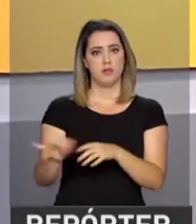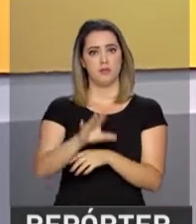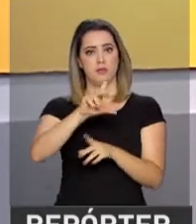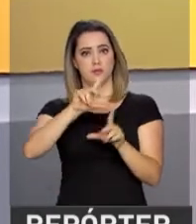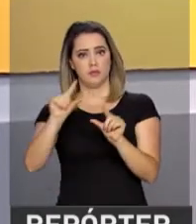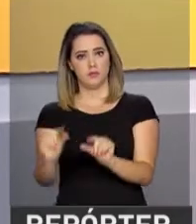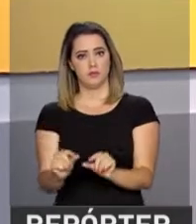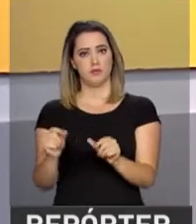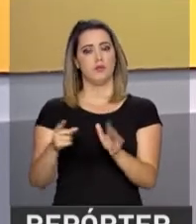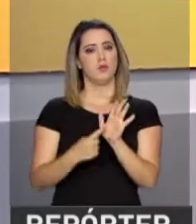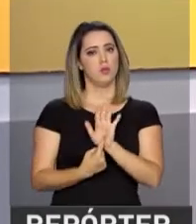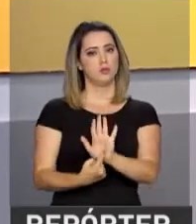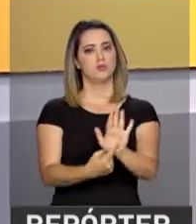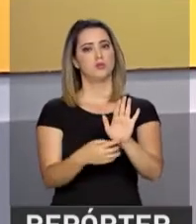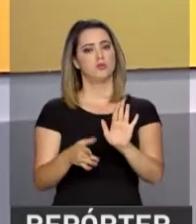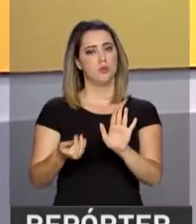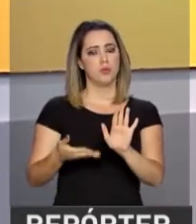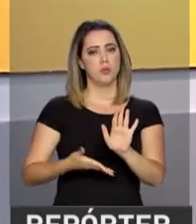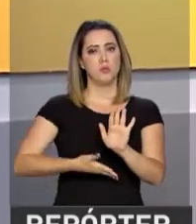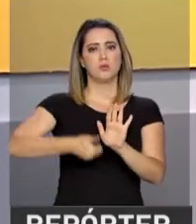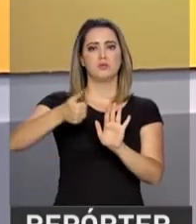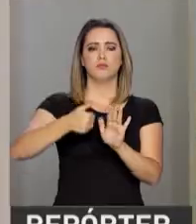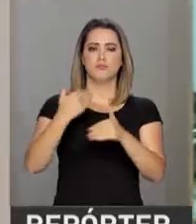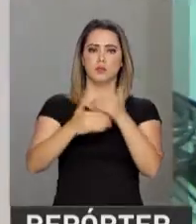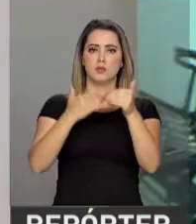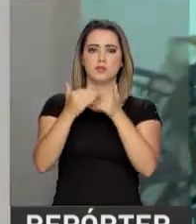dos fatores que ajudaram o comércio a crescer.